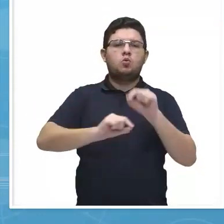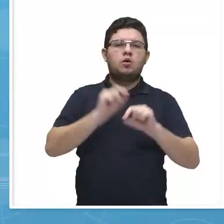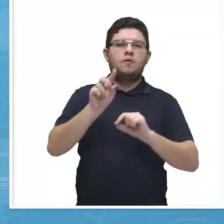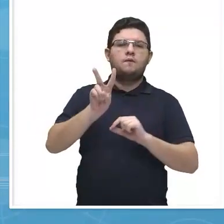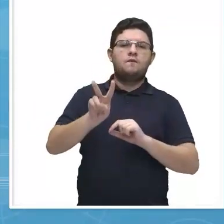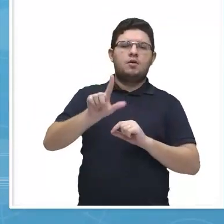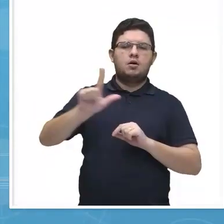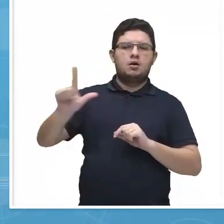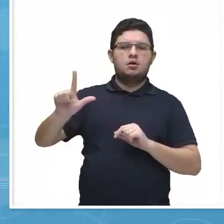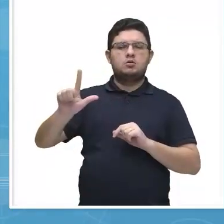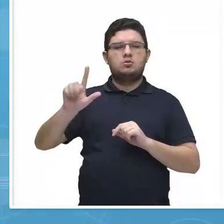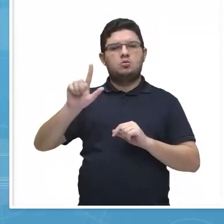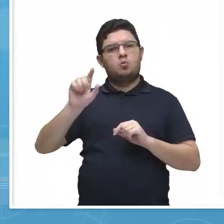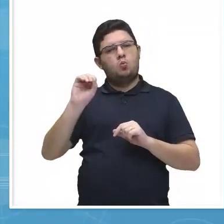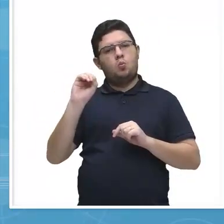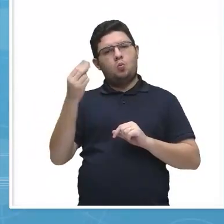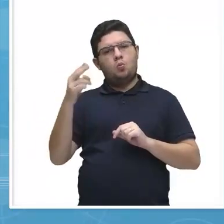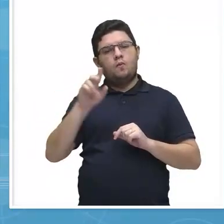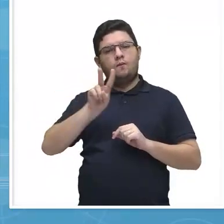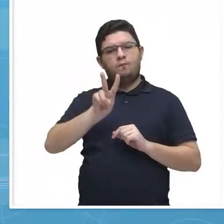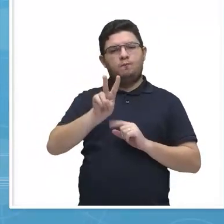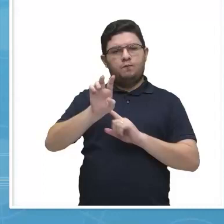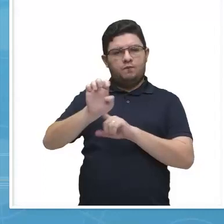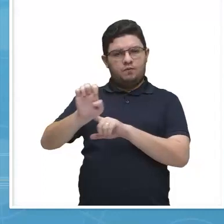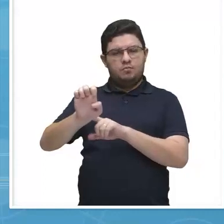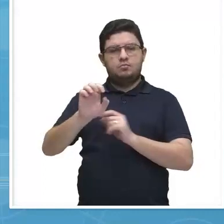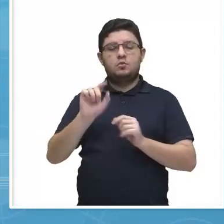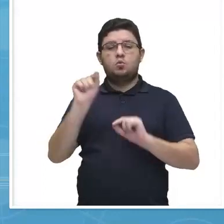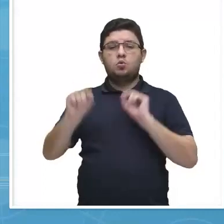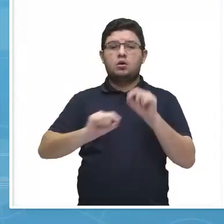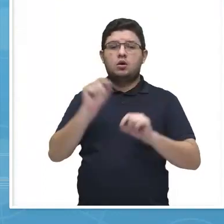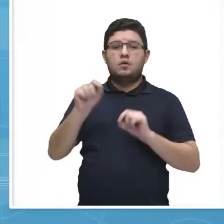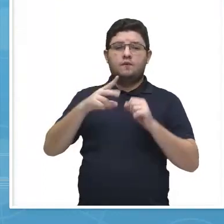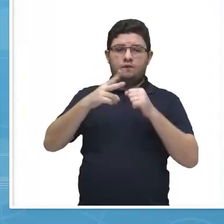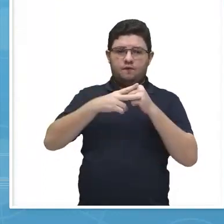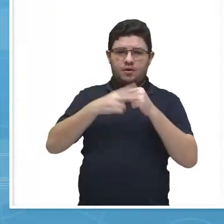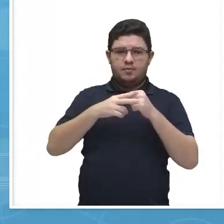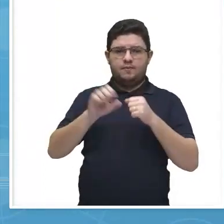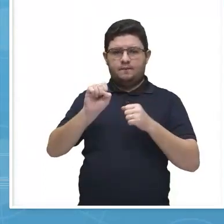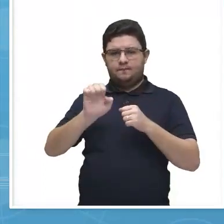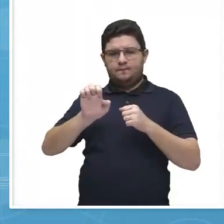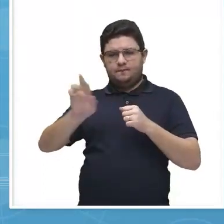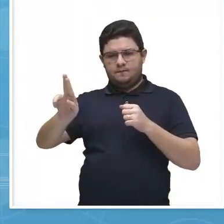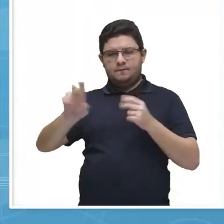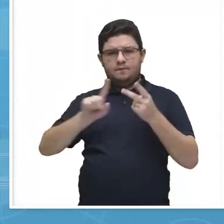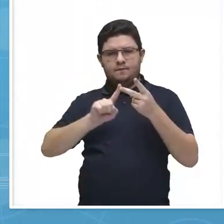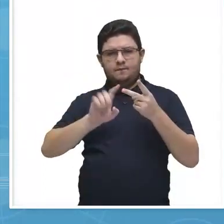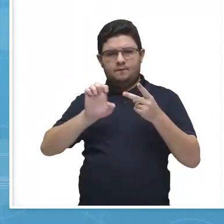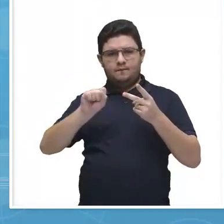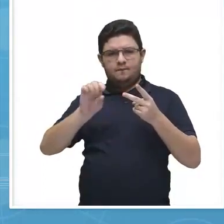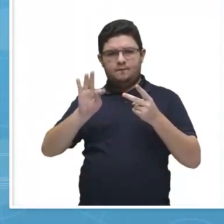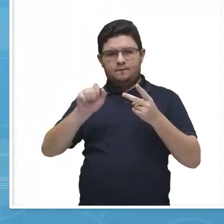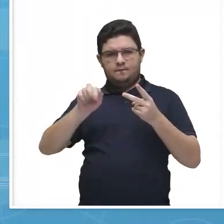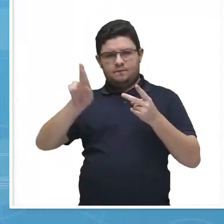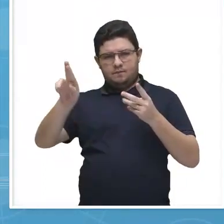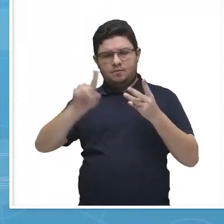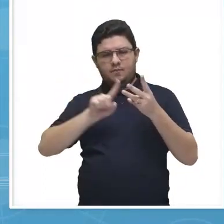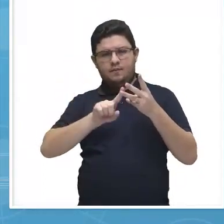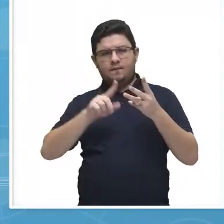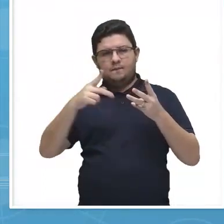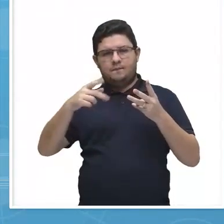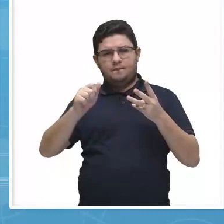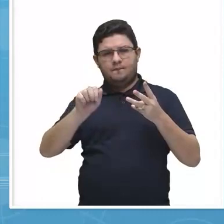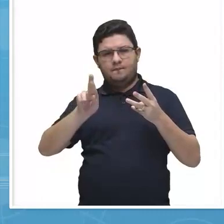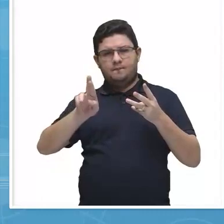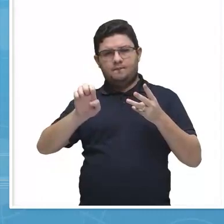de estado são o verbo ser, o verbo estar, o verbo parecer. Olha, o verbo parecer, gente,